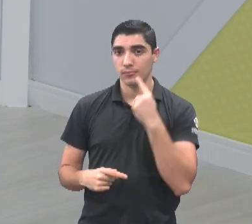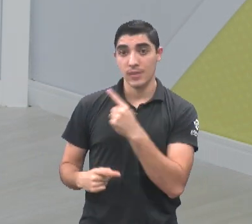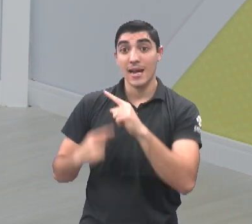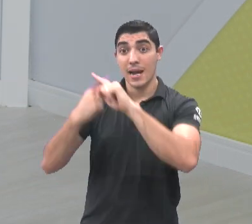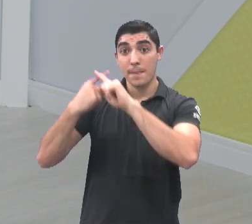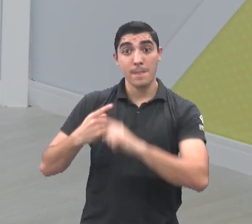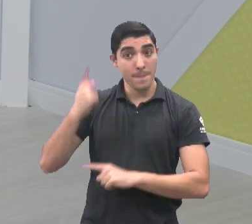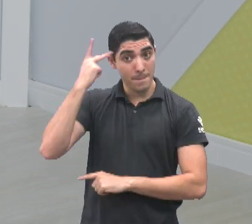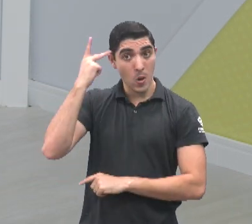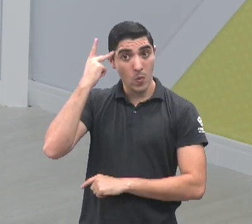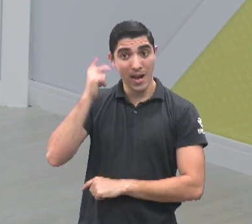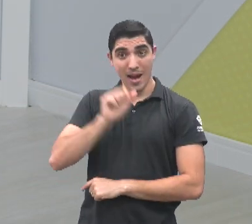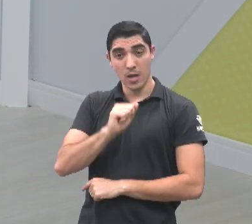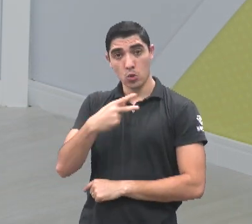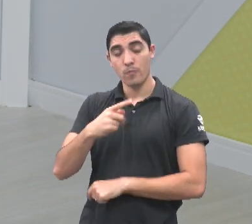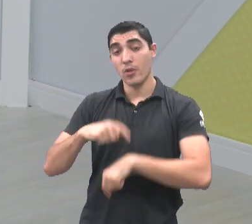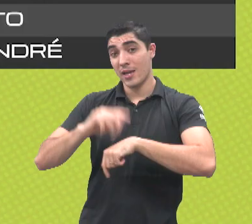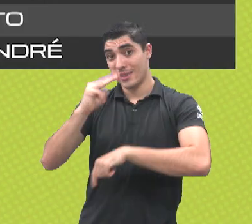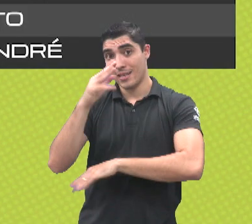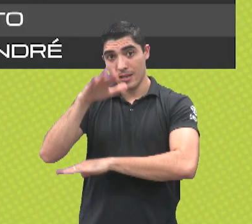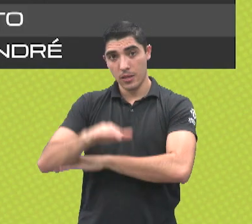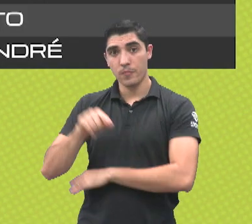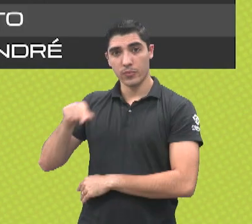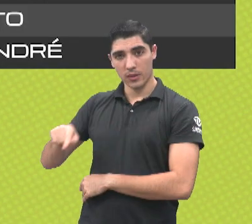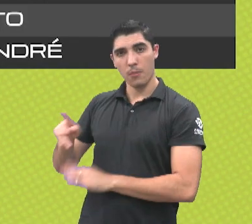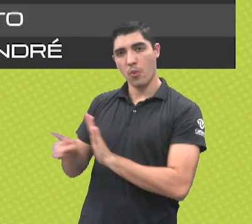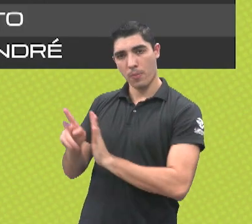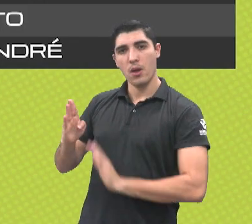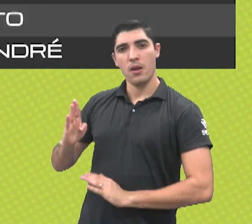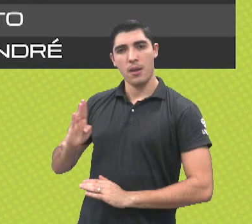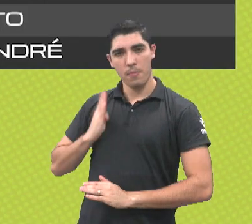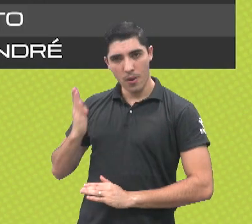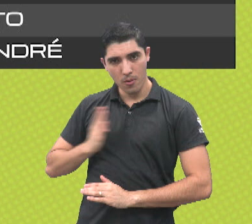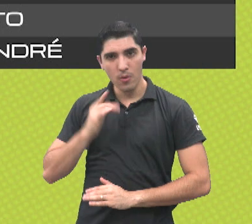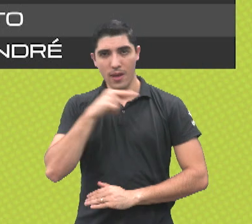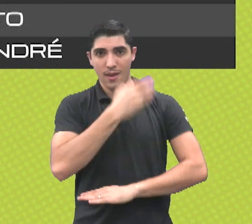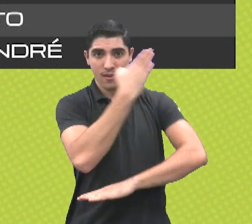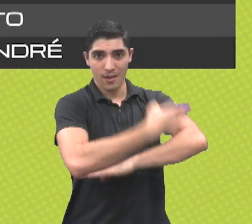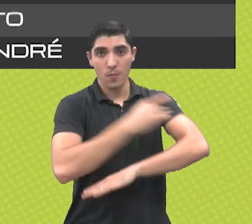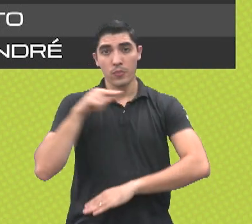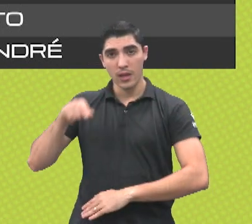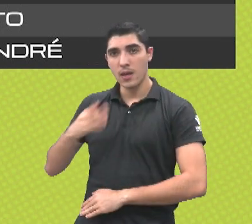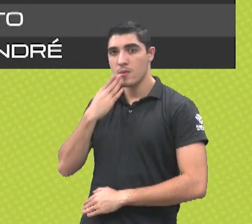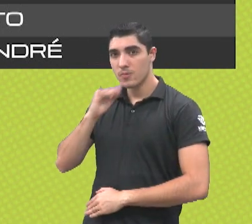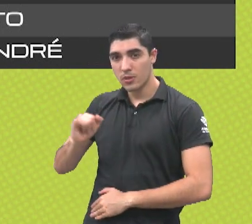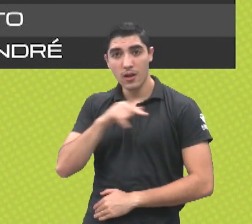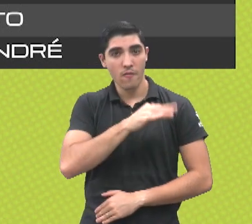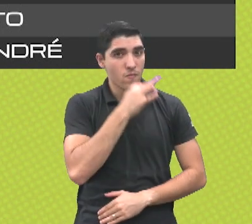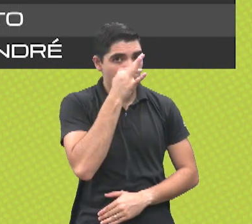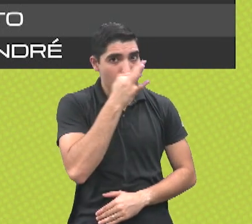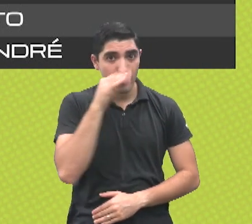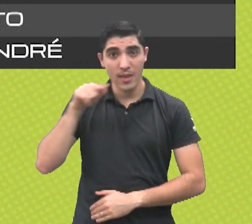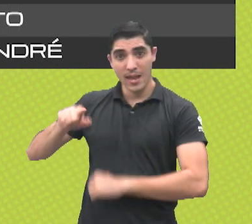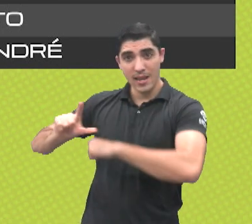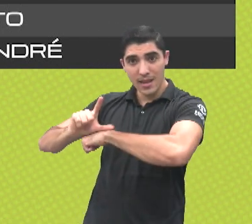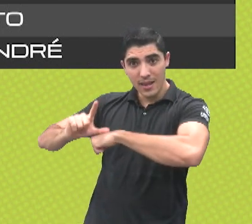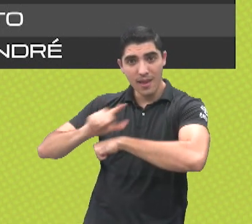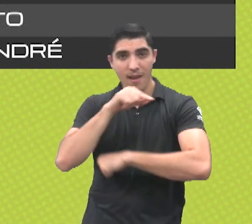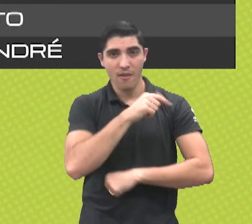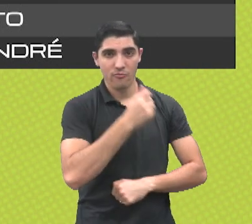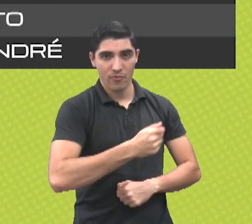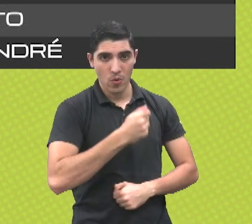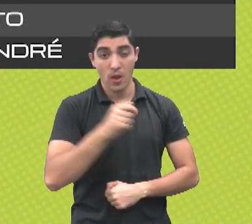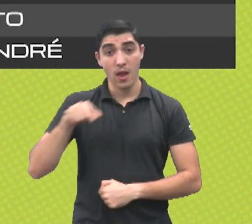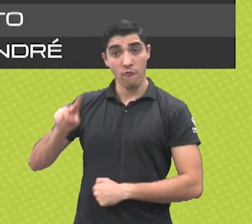Série A2. 3 da tarde tem Oeste e Rio Claro, 7 da noite Ituano e Primavera, 7h30 Linense Ferroviária, Votuporanguense e